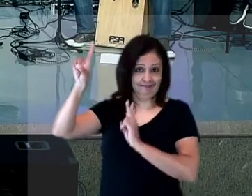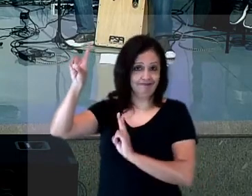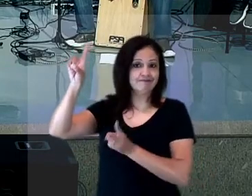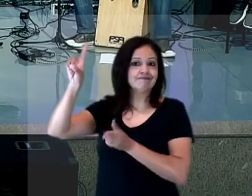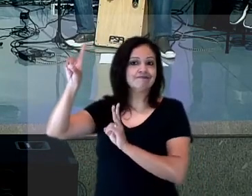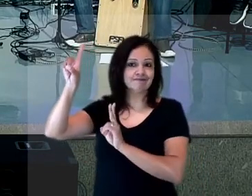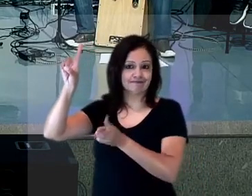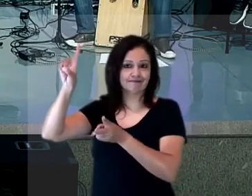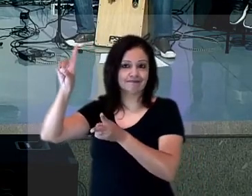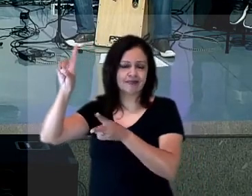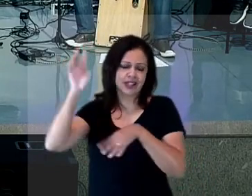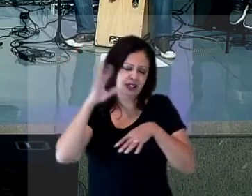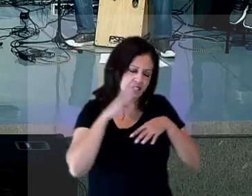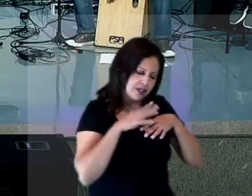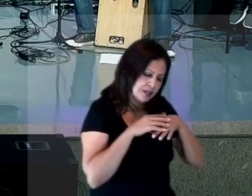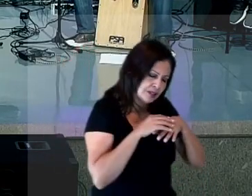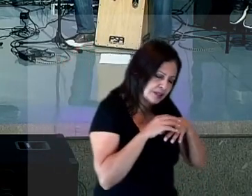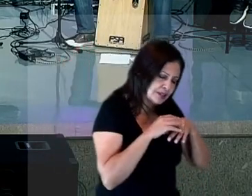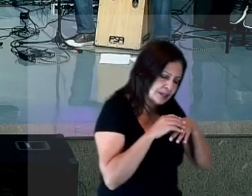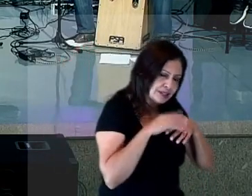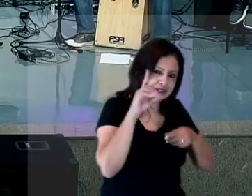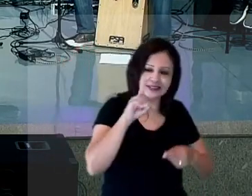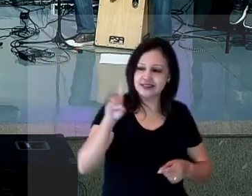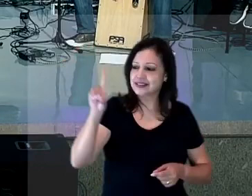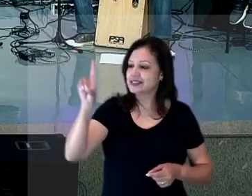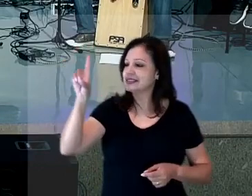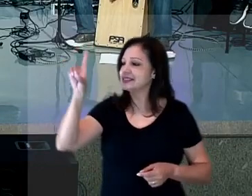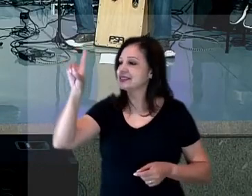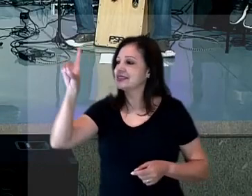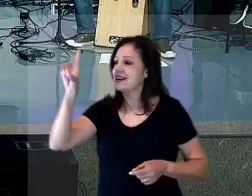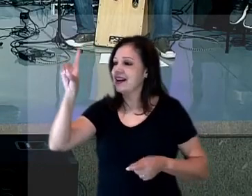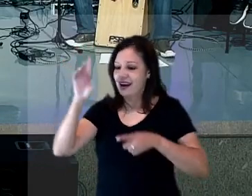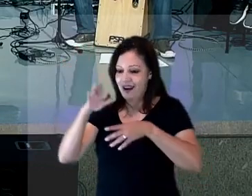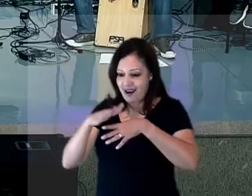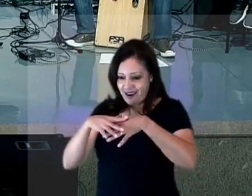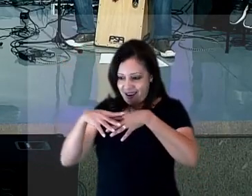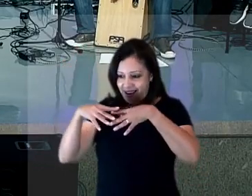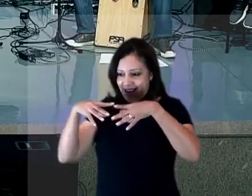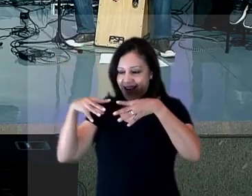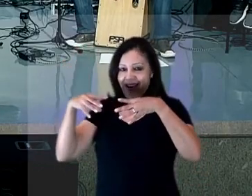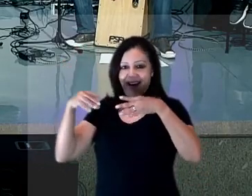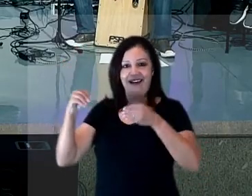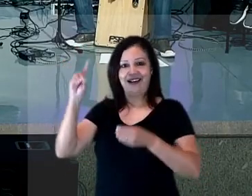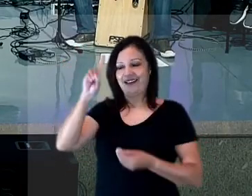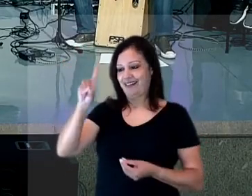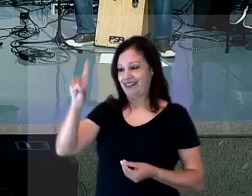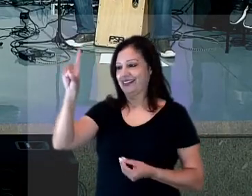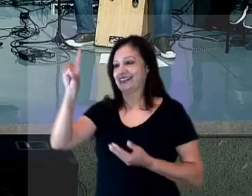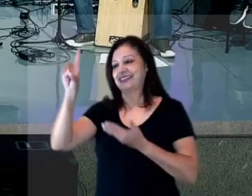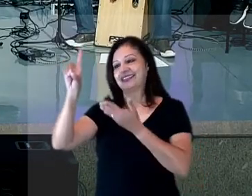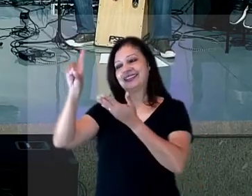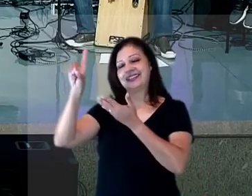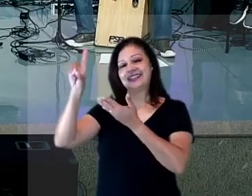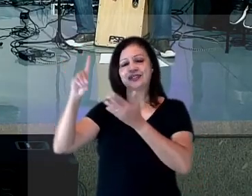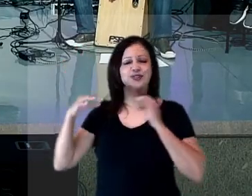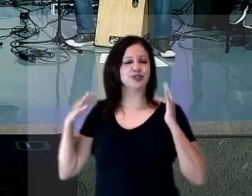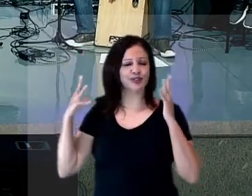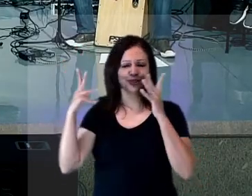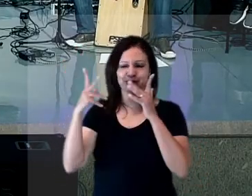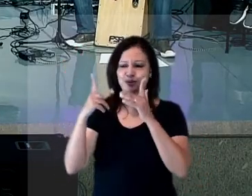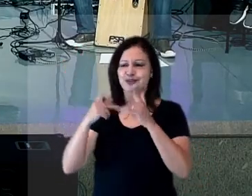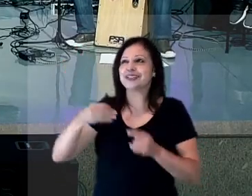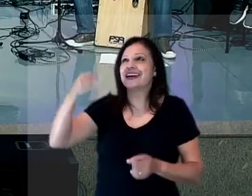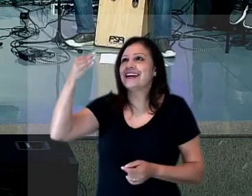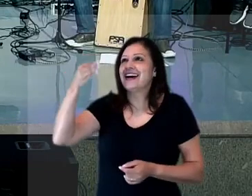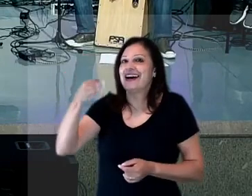a doença vier, Ele é Deus. Se curado eu for, Ele é Deus.